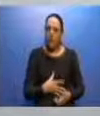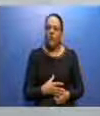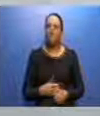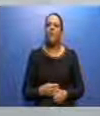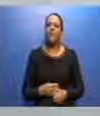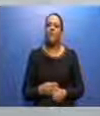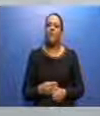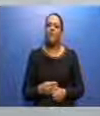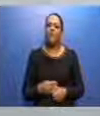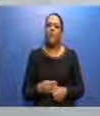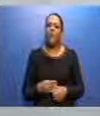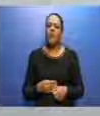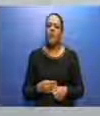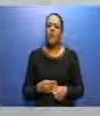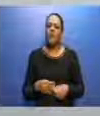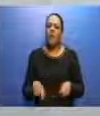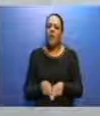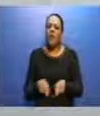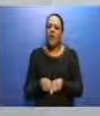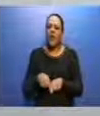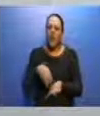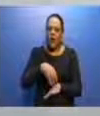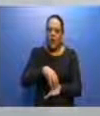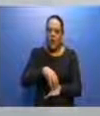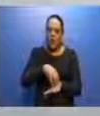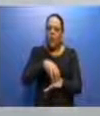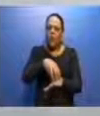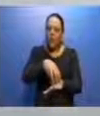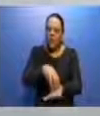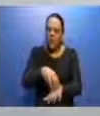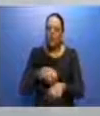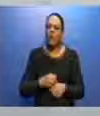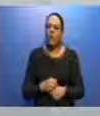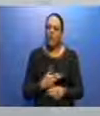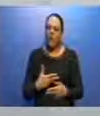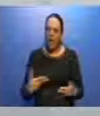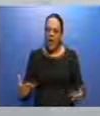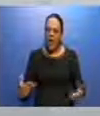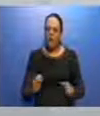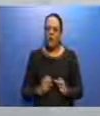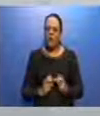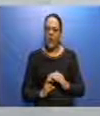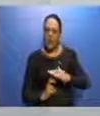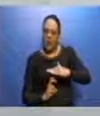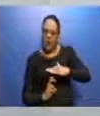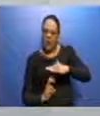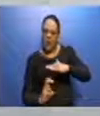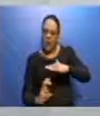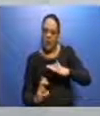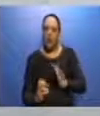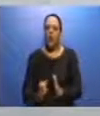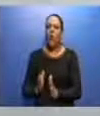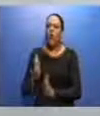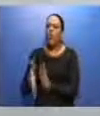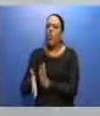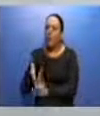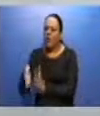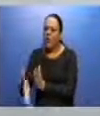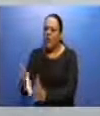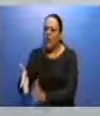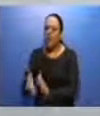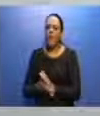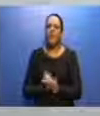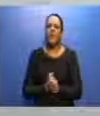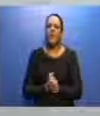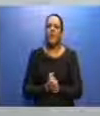público principalmente através aí dos trens né e de metrô super certo a expansão do